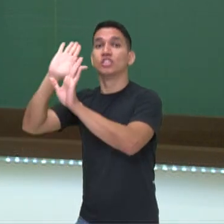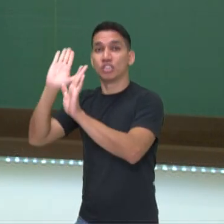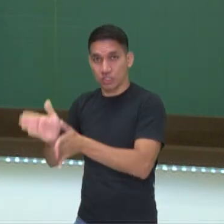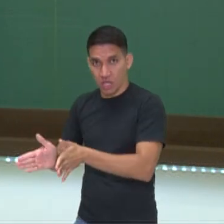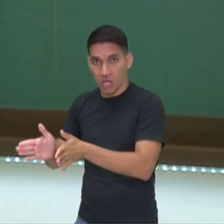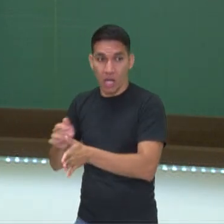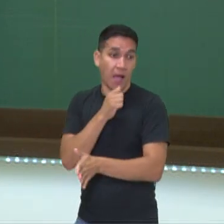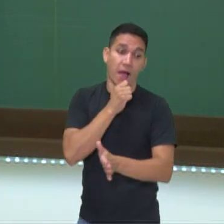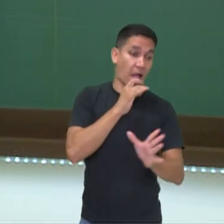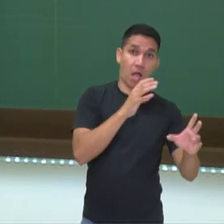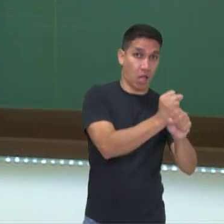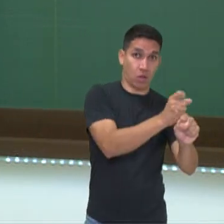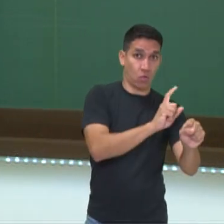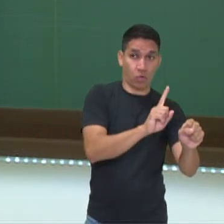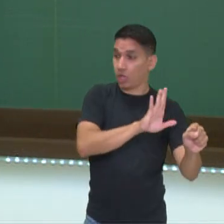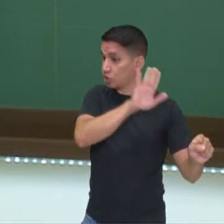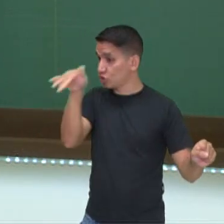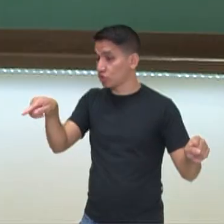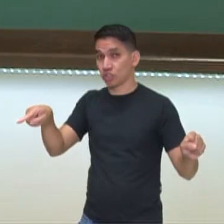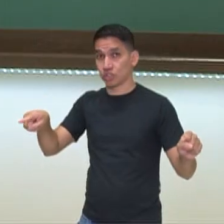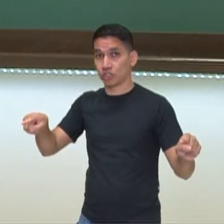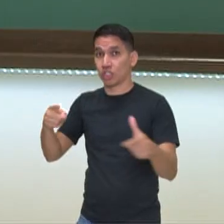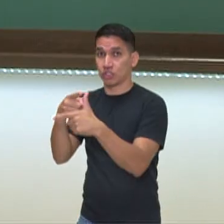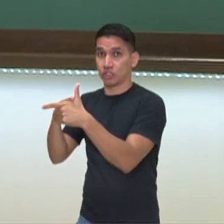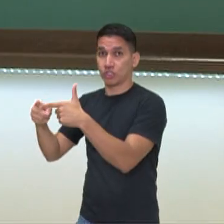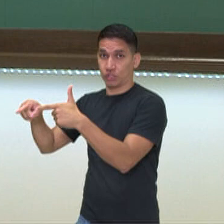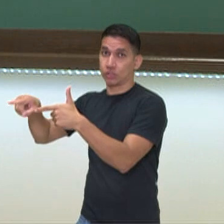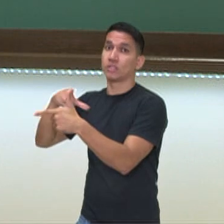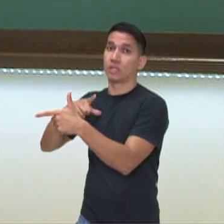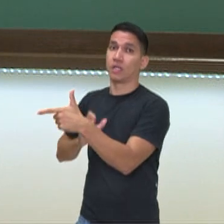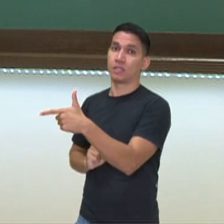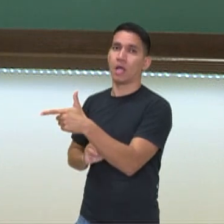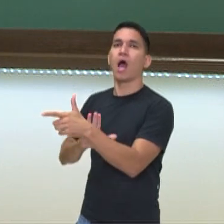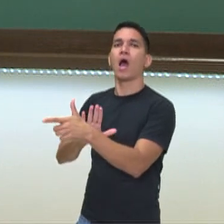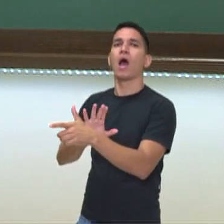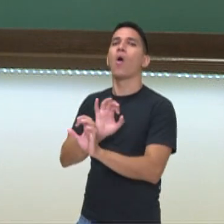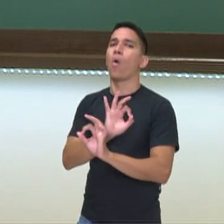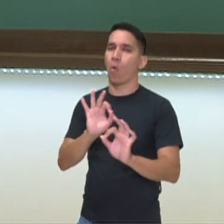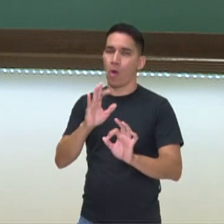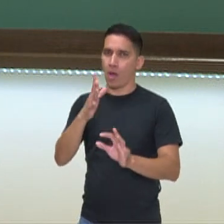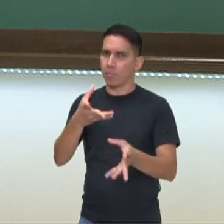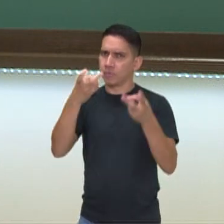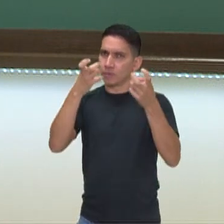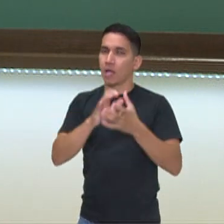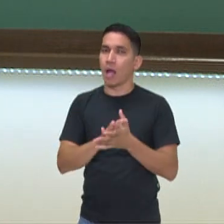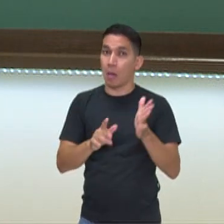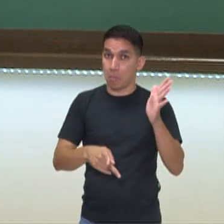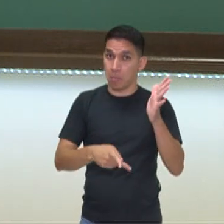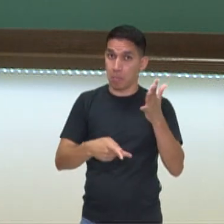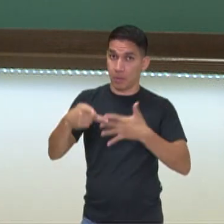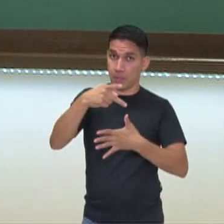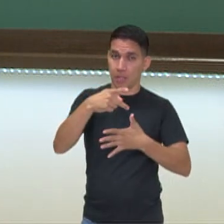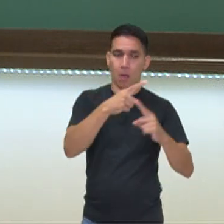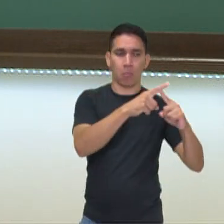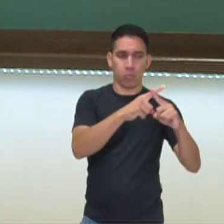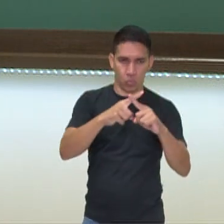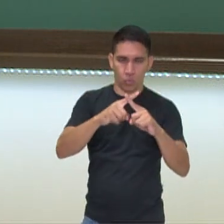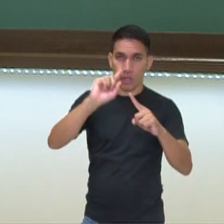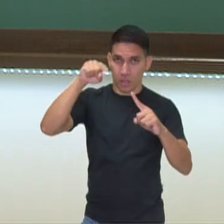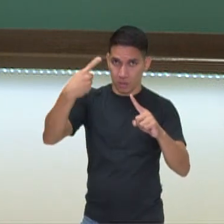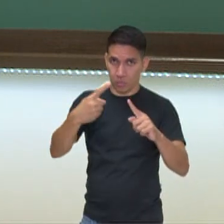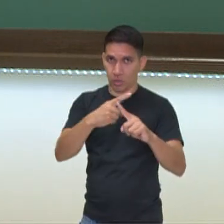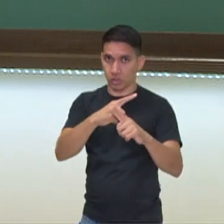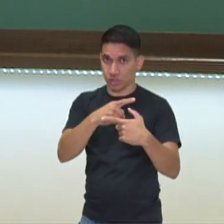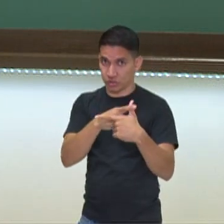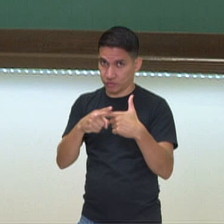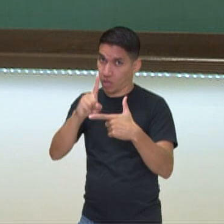a soma, eu pulei direto para a divisão. Ah, muito bem, mas espera aí. Então, primeiro a multiplicação, depois a divisão,